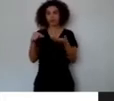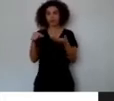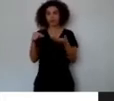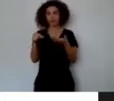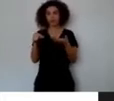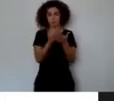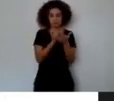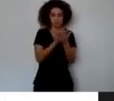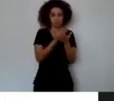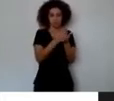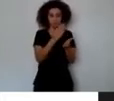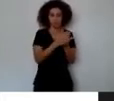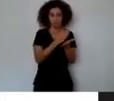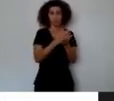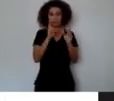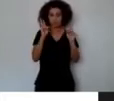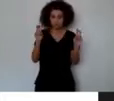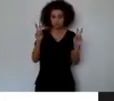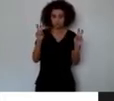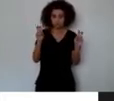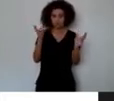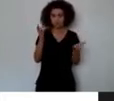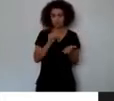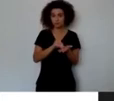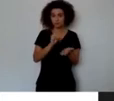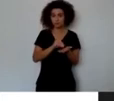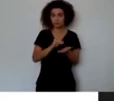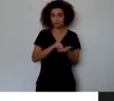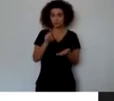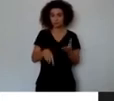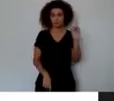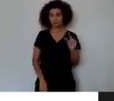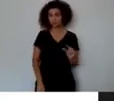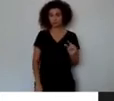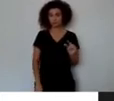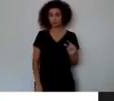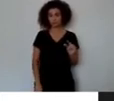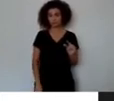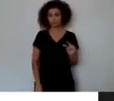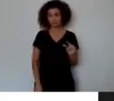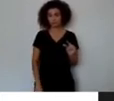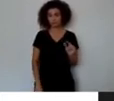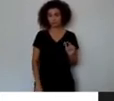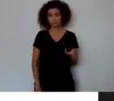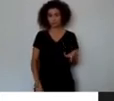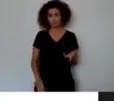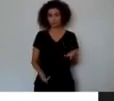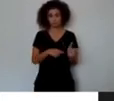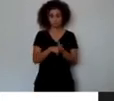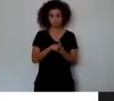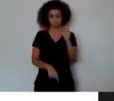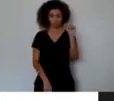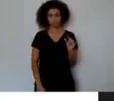tema, para o racismo e os impactos psíquicos, não é considerada significativa, tem muito pouco material.